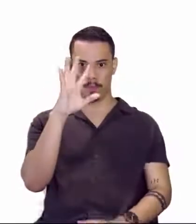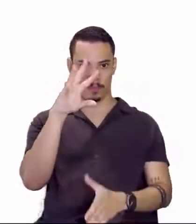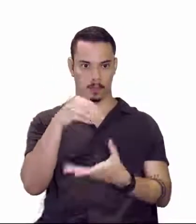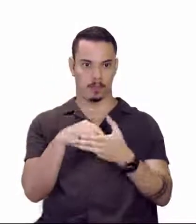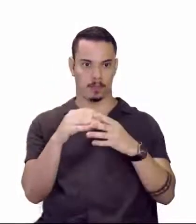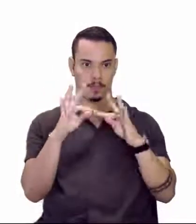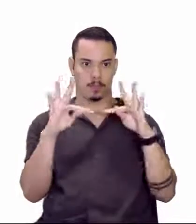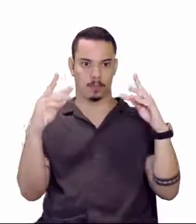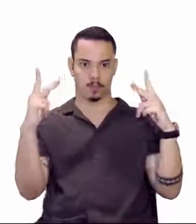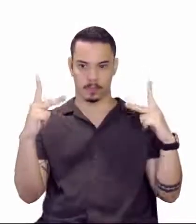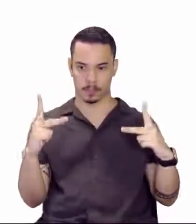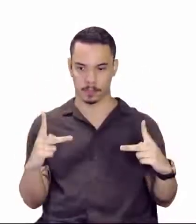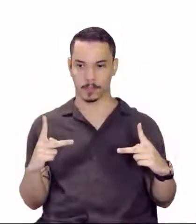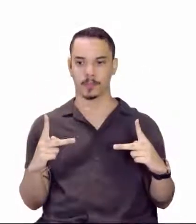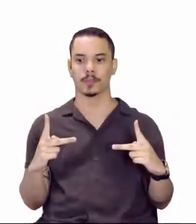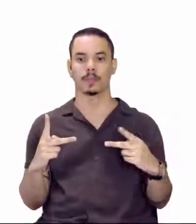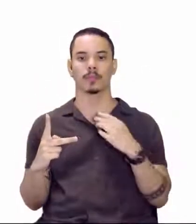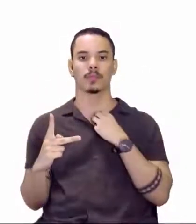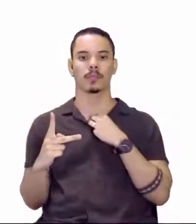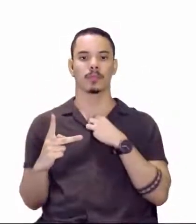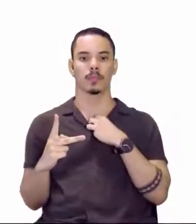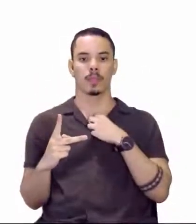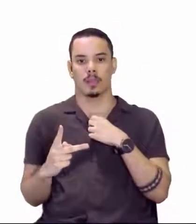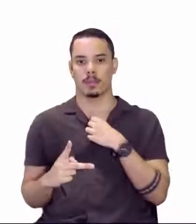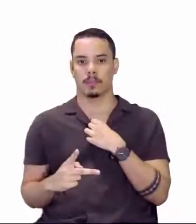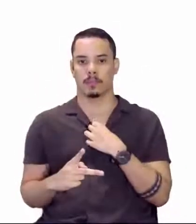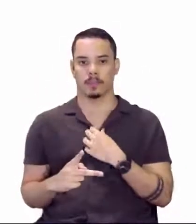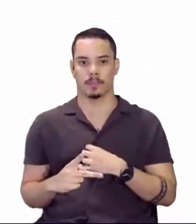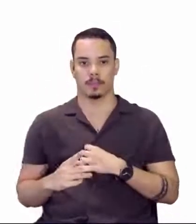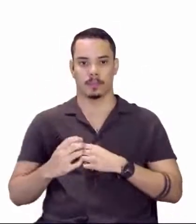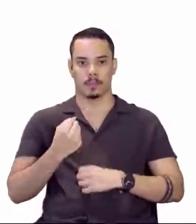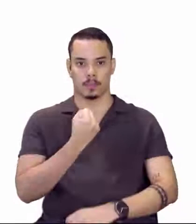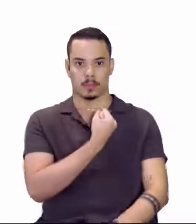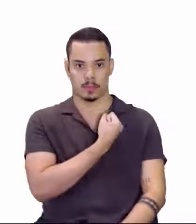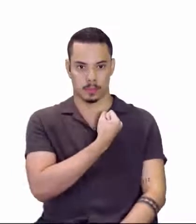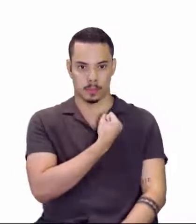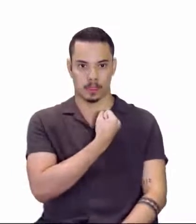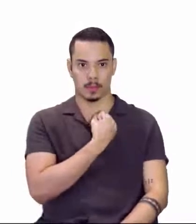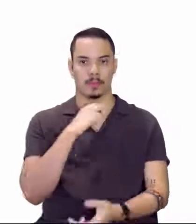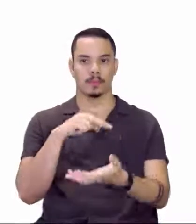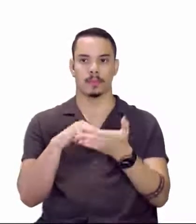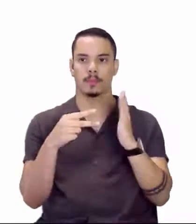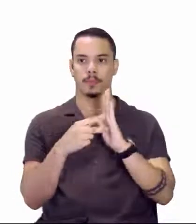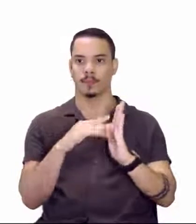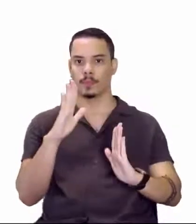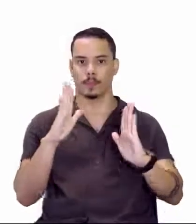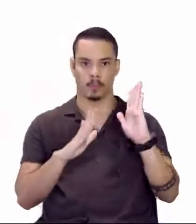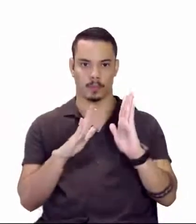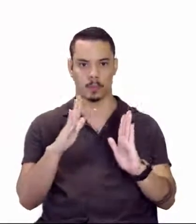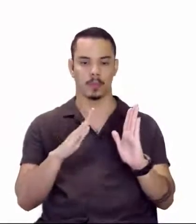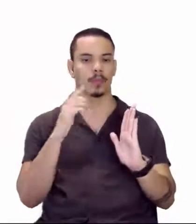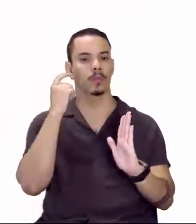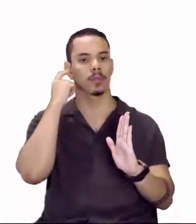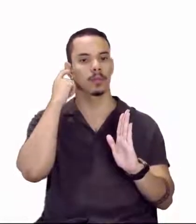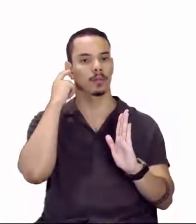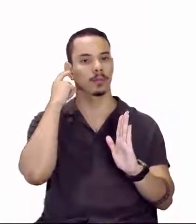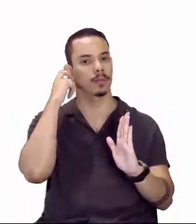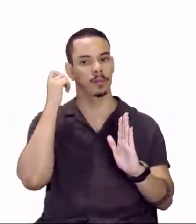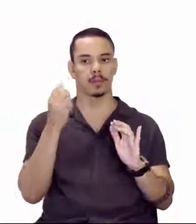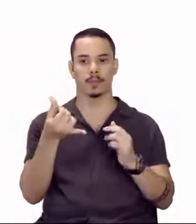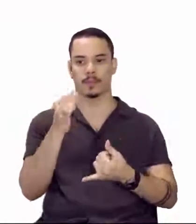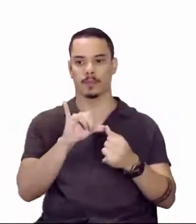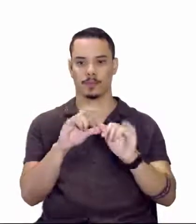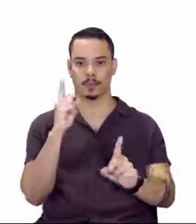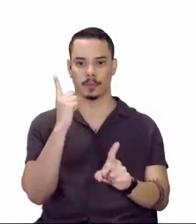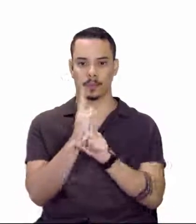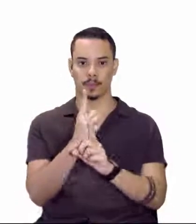de valência, o número de níveis, que representa os períodos dos quais os elementos químicos se encontram. E